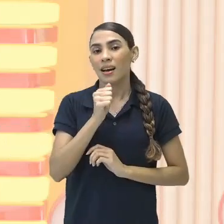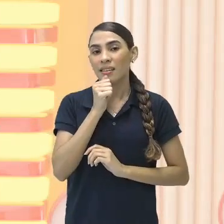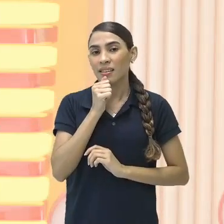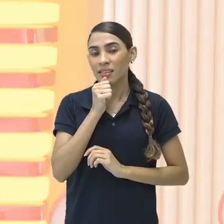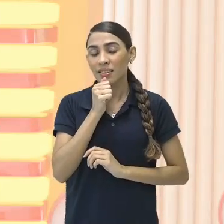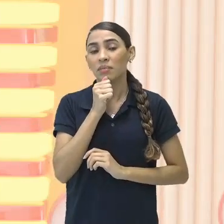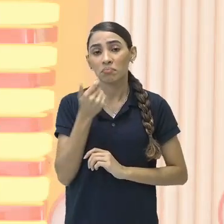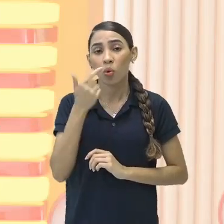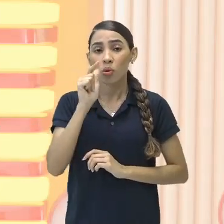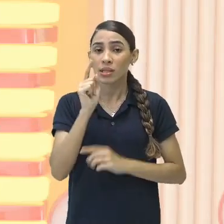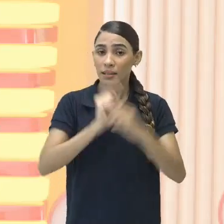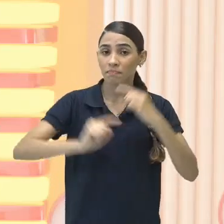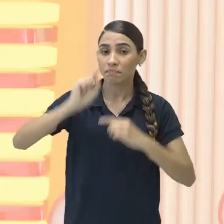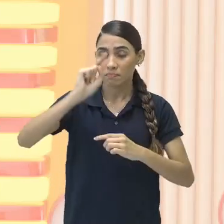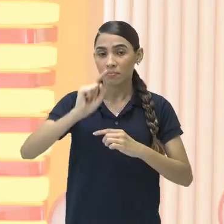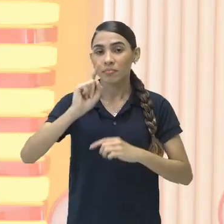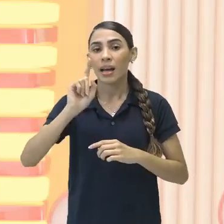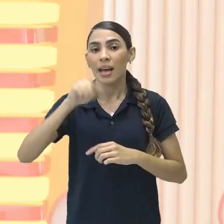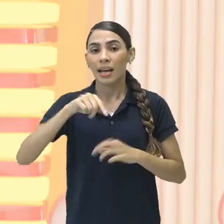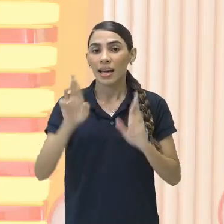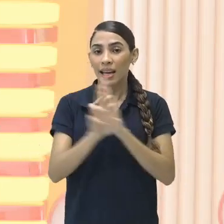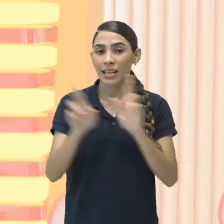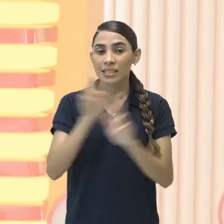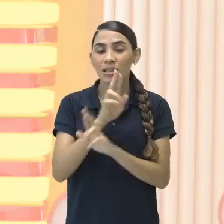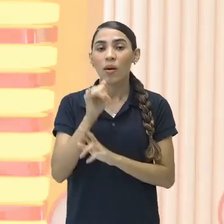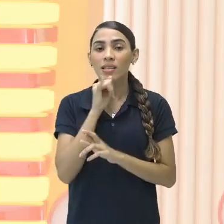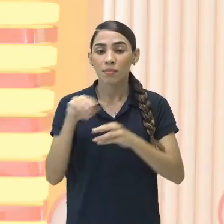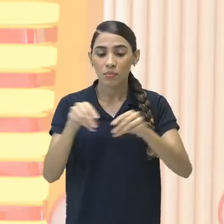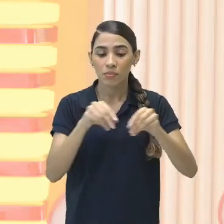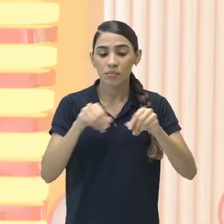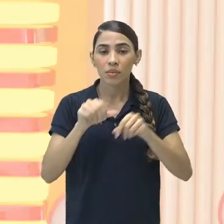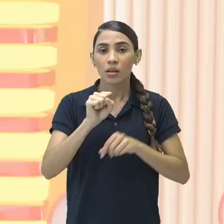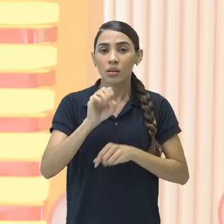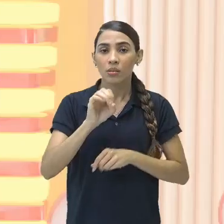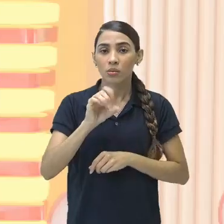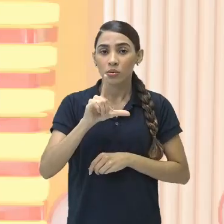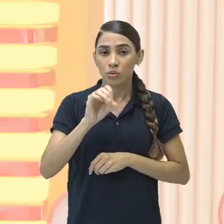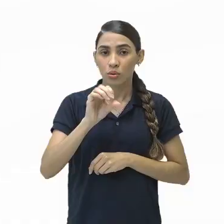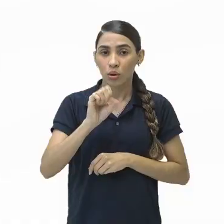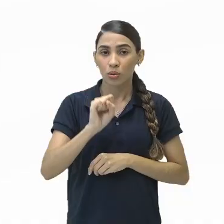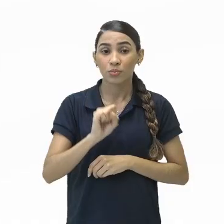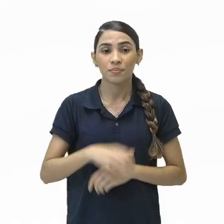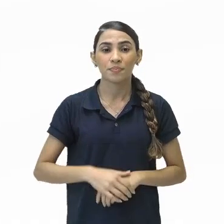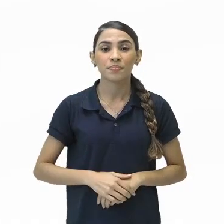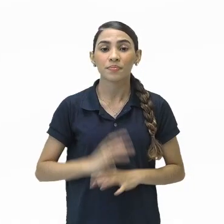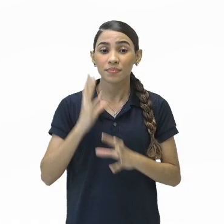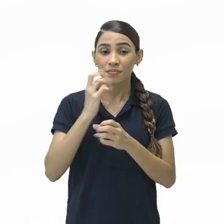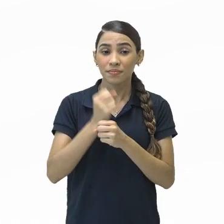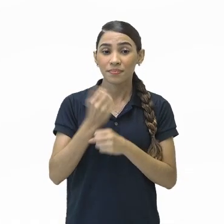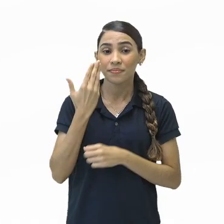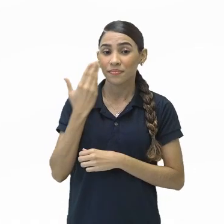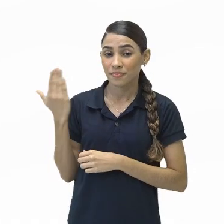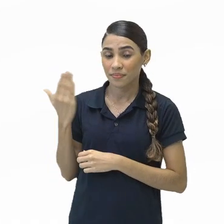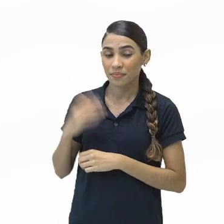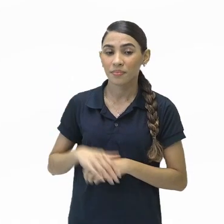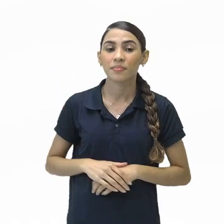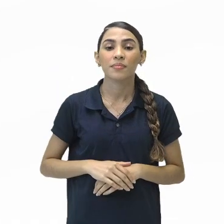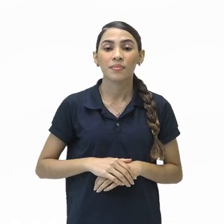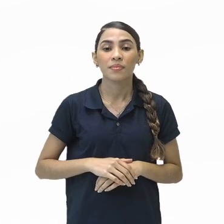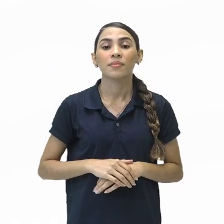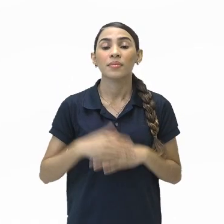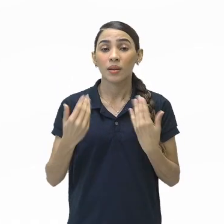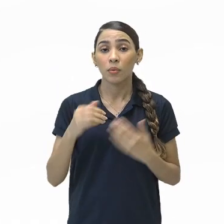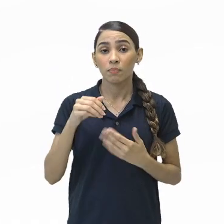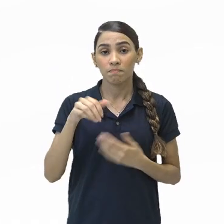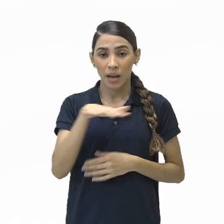se beneficiam, que é com relação aos solos, não é mesmo? Vamos revisar agora nessa primeira parte, né, que traz ali essa imagem,